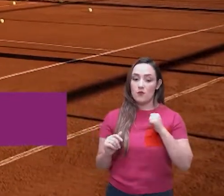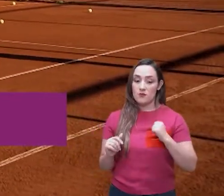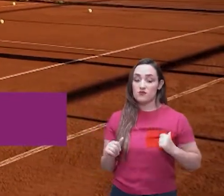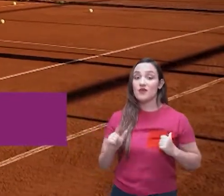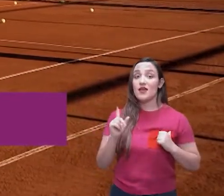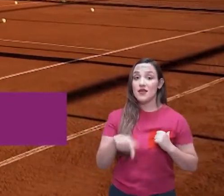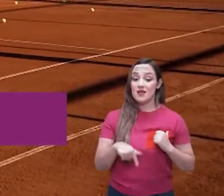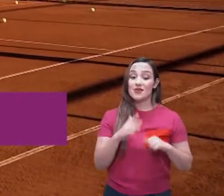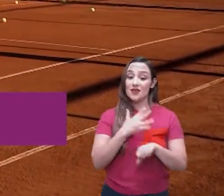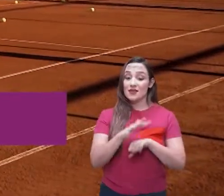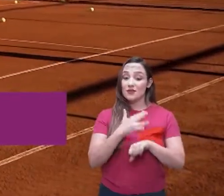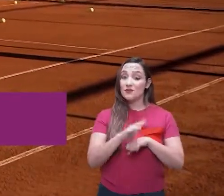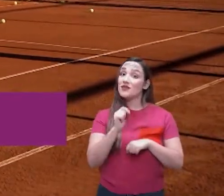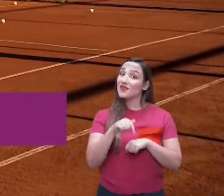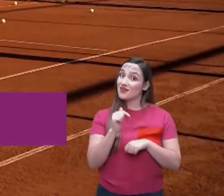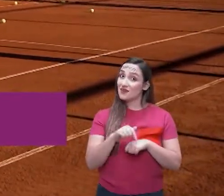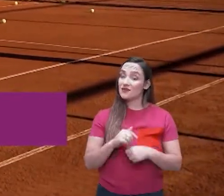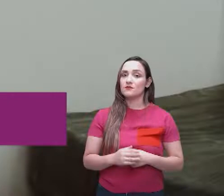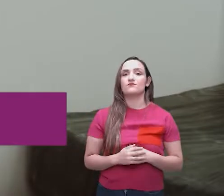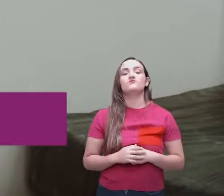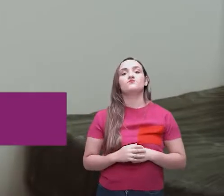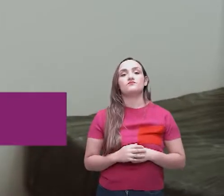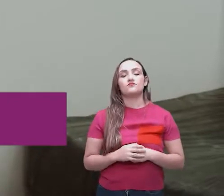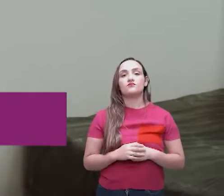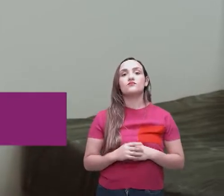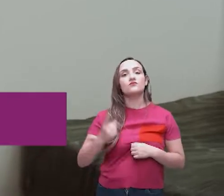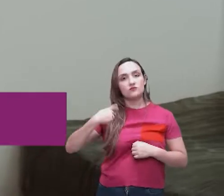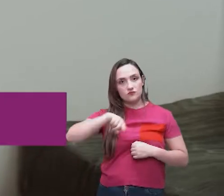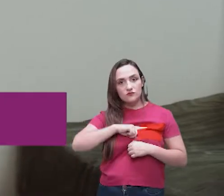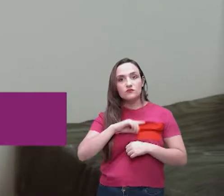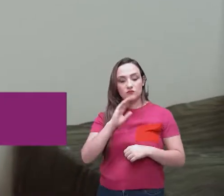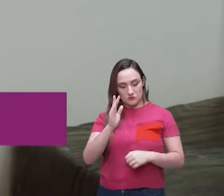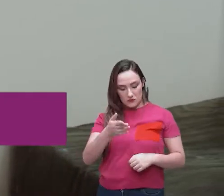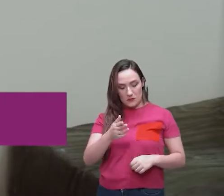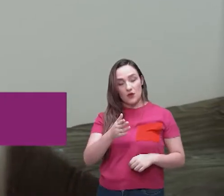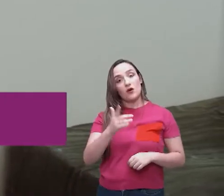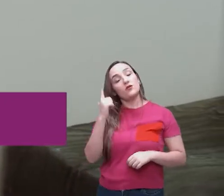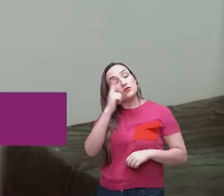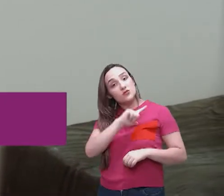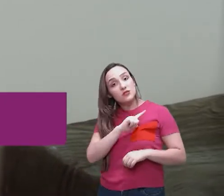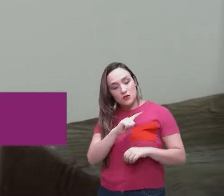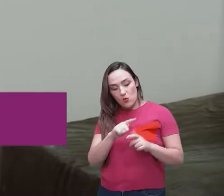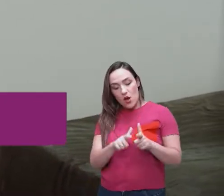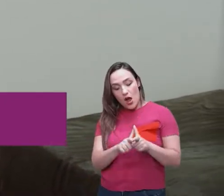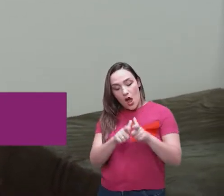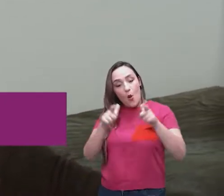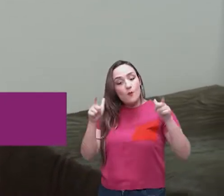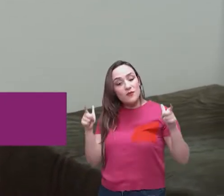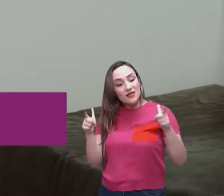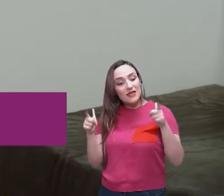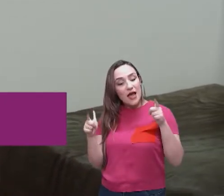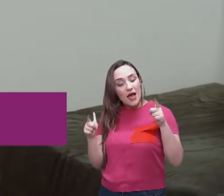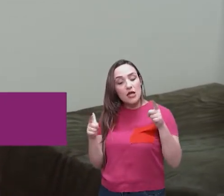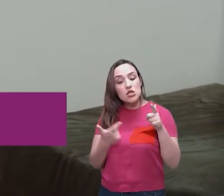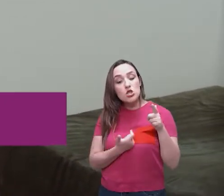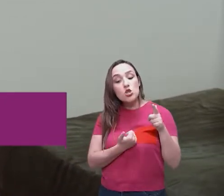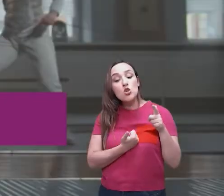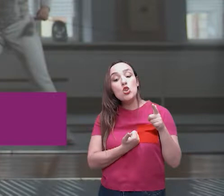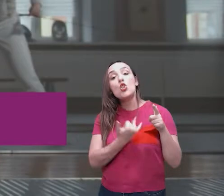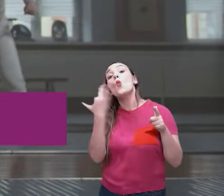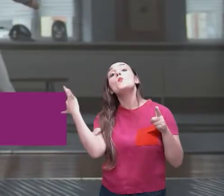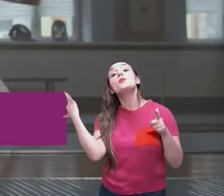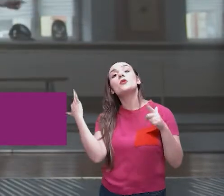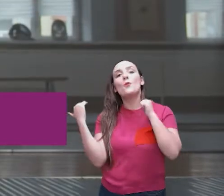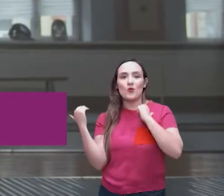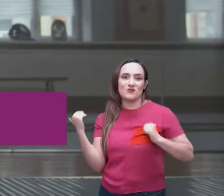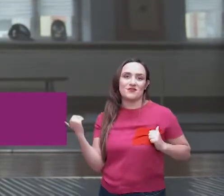da Bolsa para desenvolver o seu treinamento. Nós conseguimos ampliar não apenas o quantitativo de bolsas,